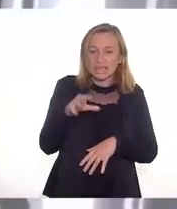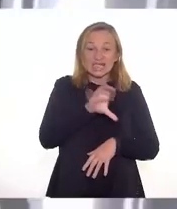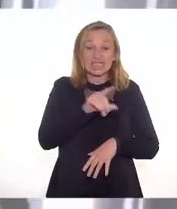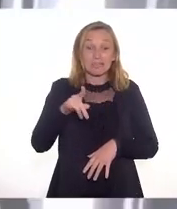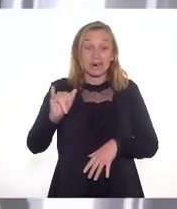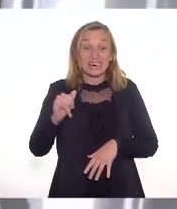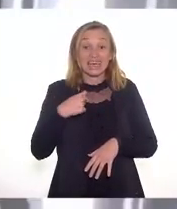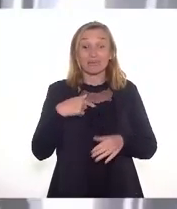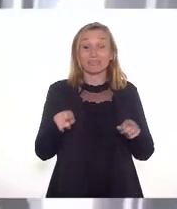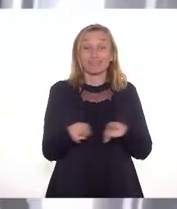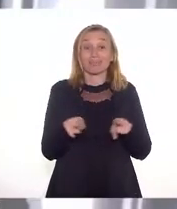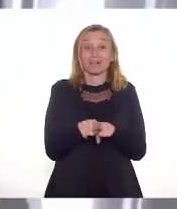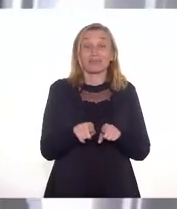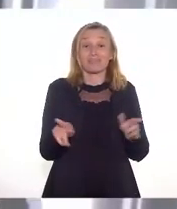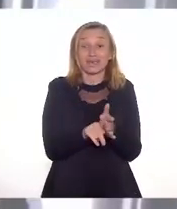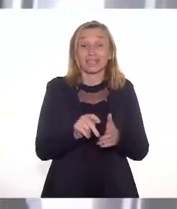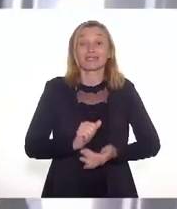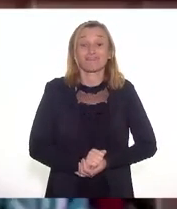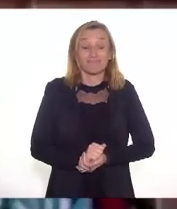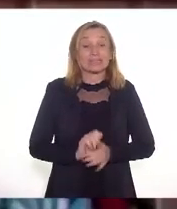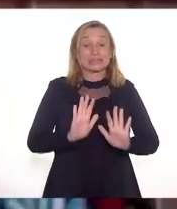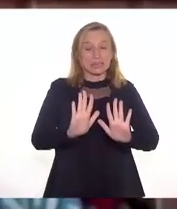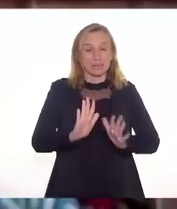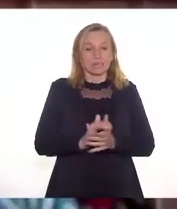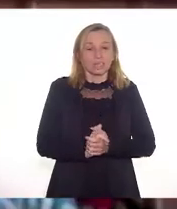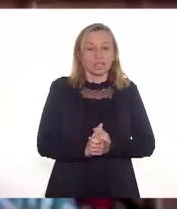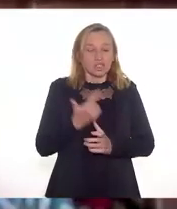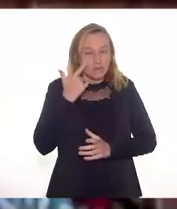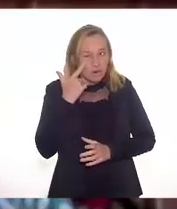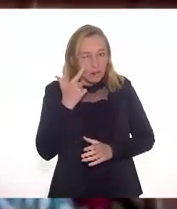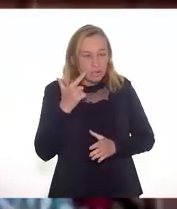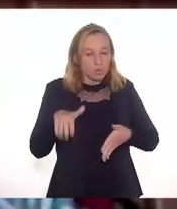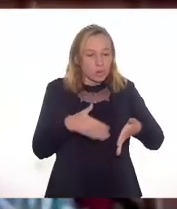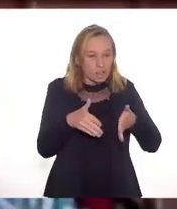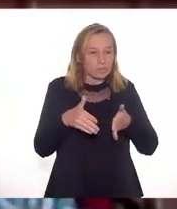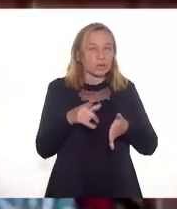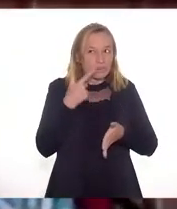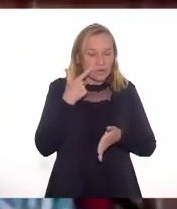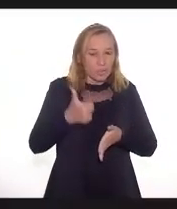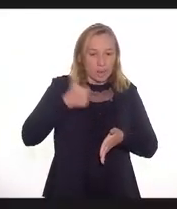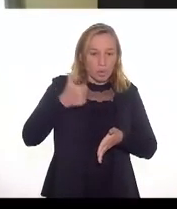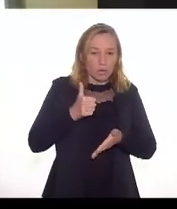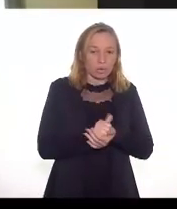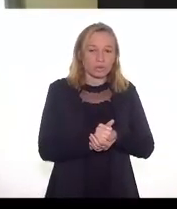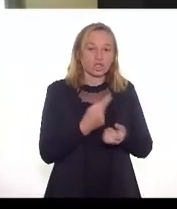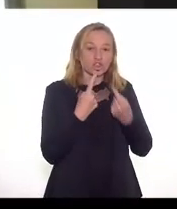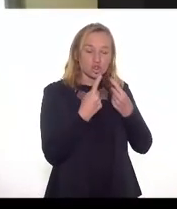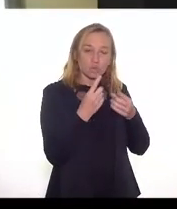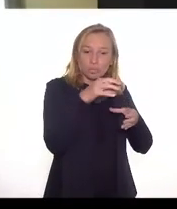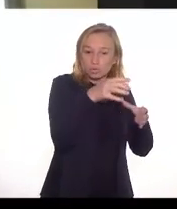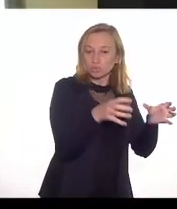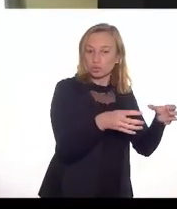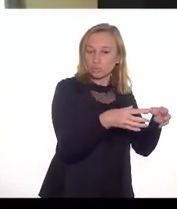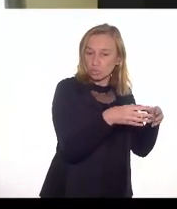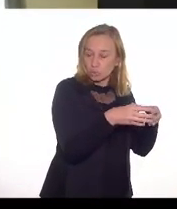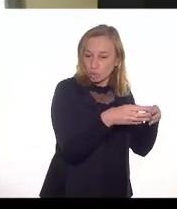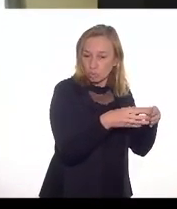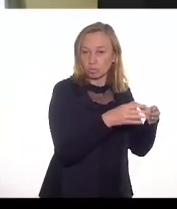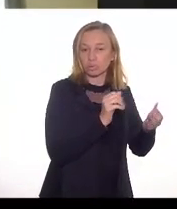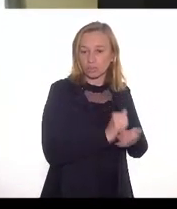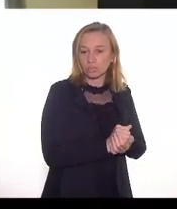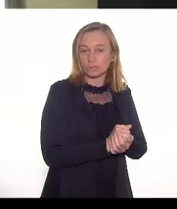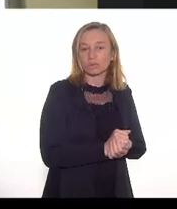sou membro também. Ah. Então, vamos fazer o seguinte, a gente acha aí um caminho do meio e... Isso, discuto no grupo. Aí a gente